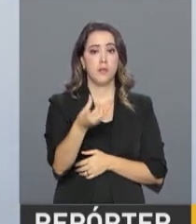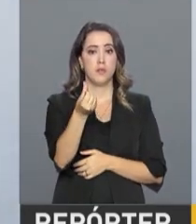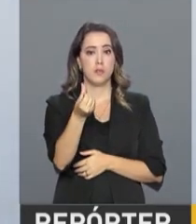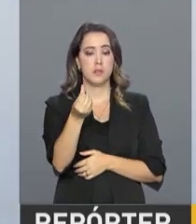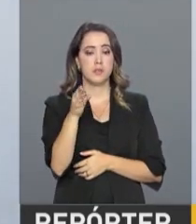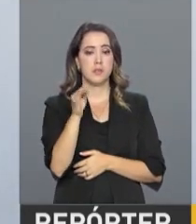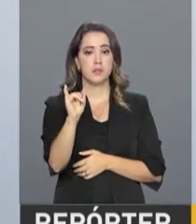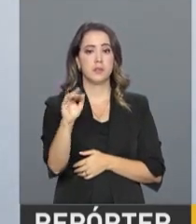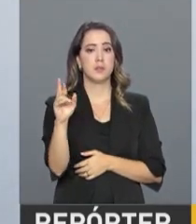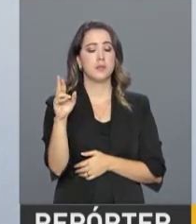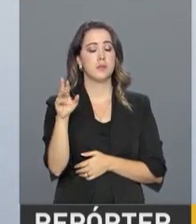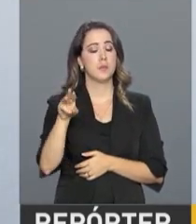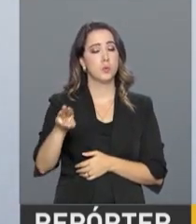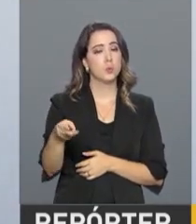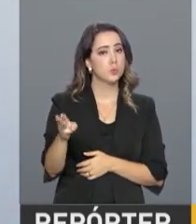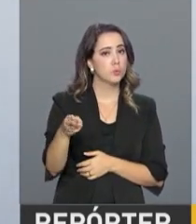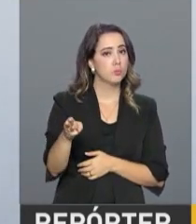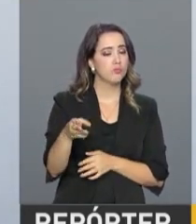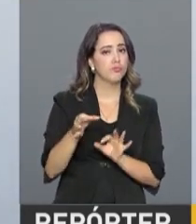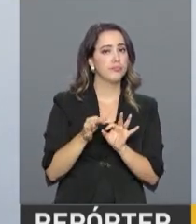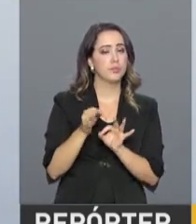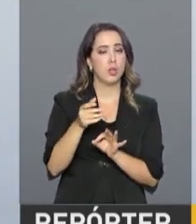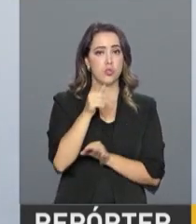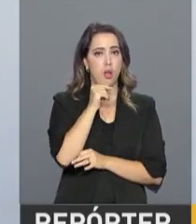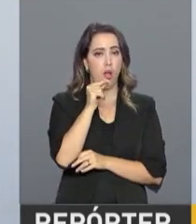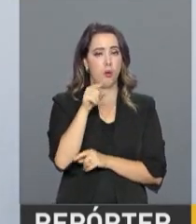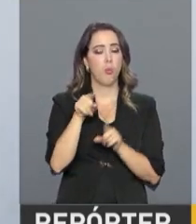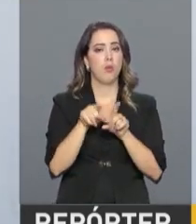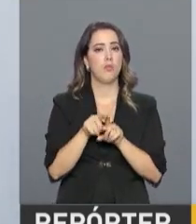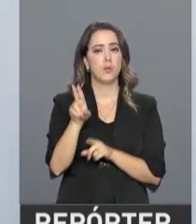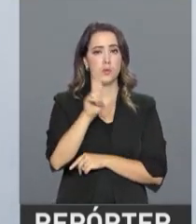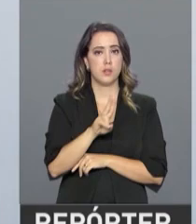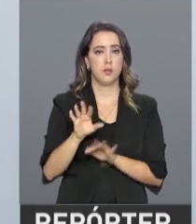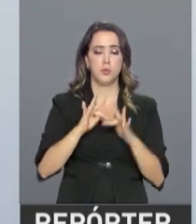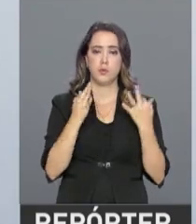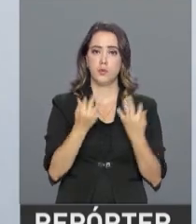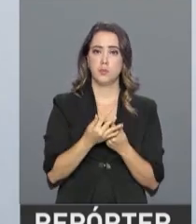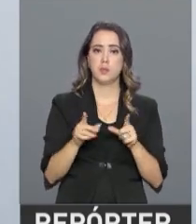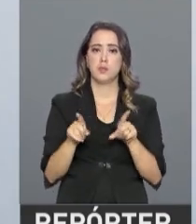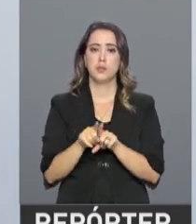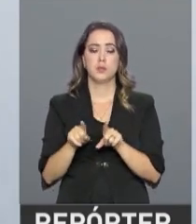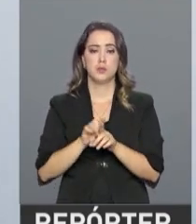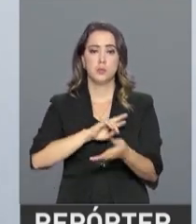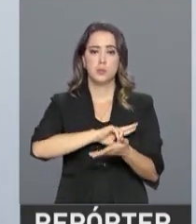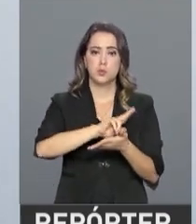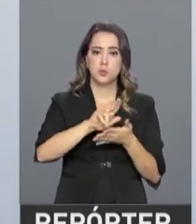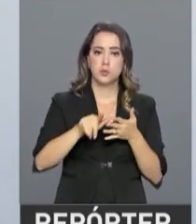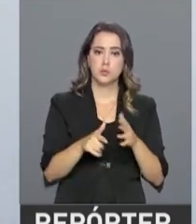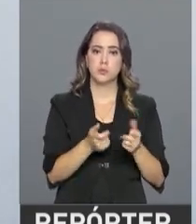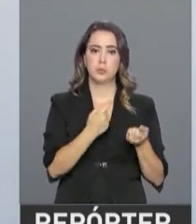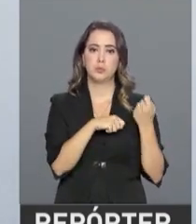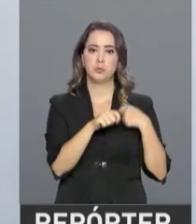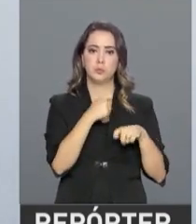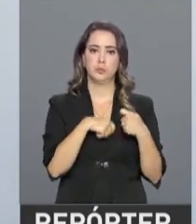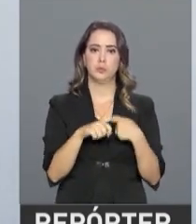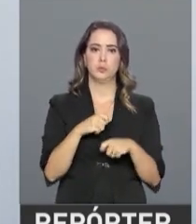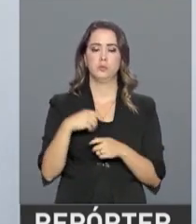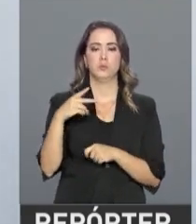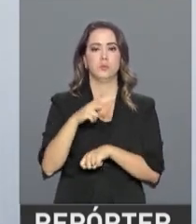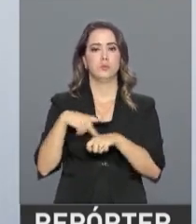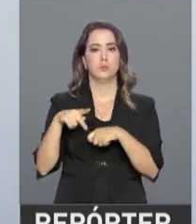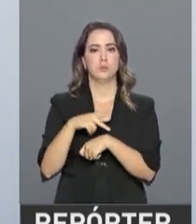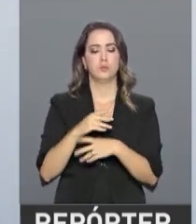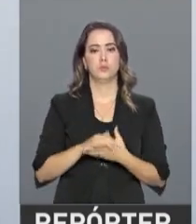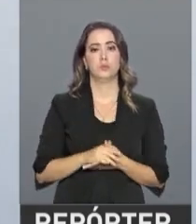de metros cúbicos de água foram consumidos tanto para famílias quanto pelos diferentes setores econômicos no país